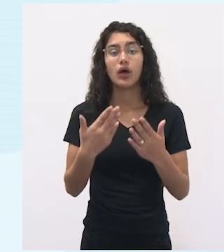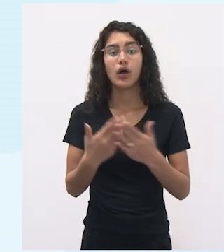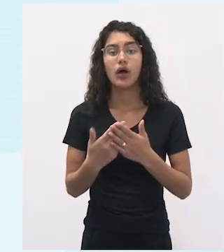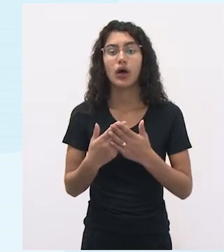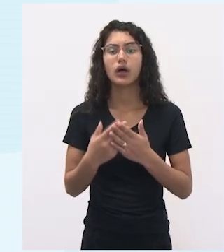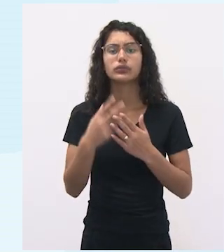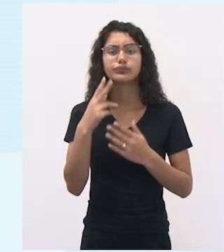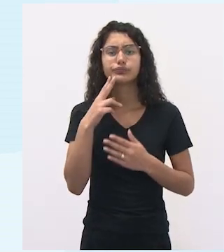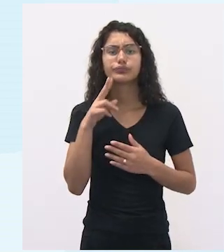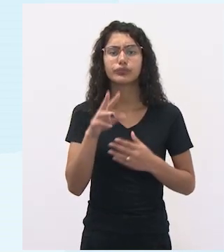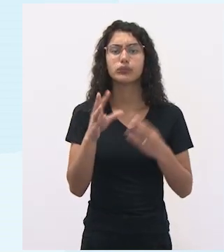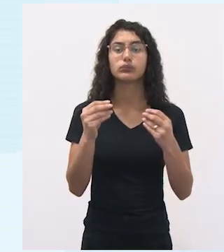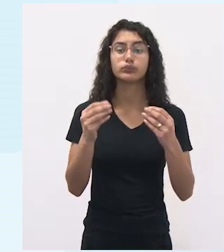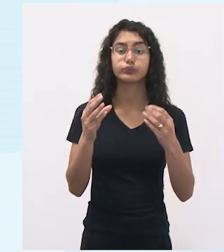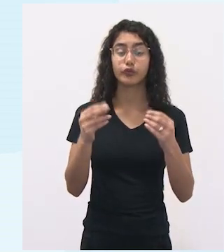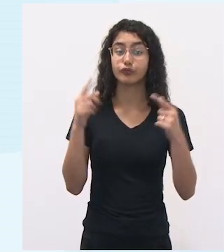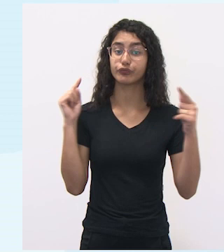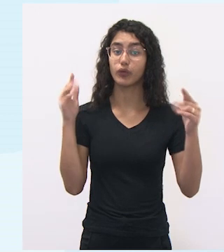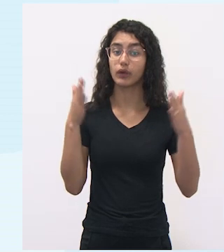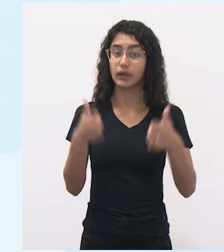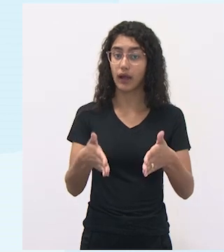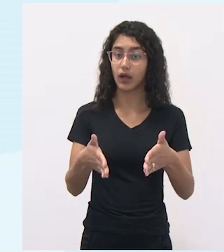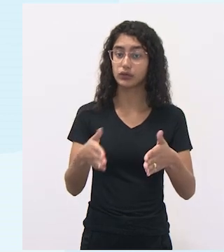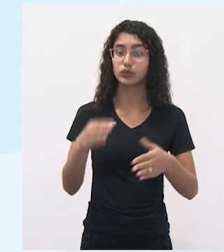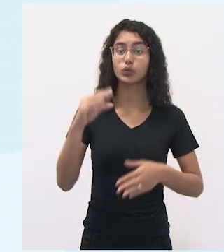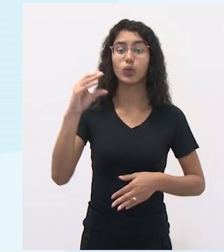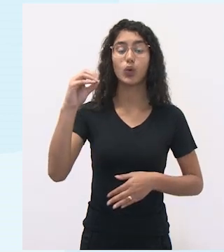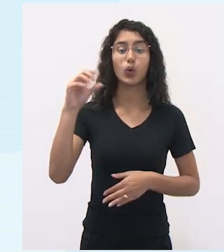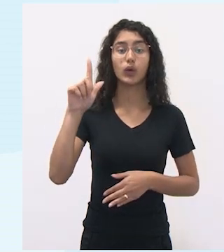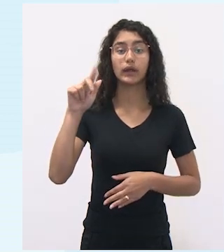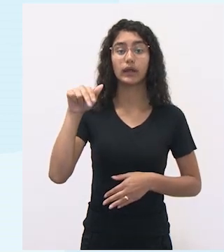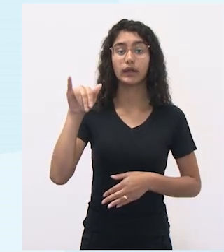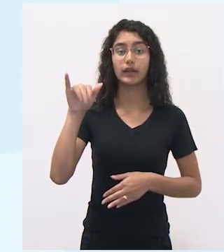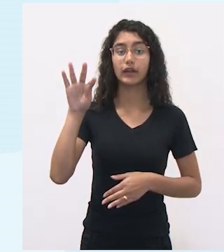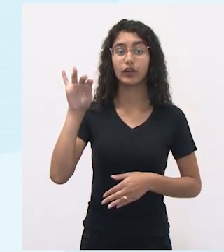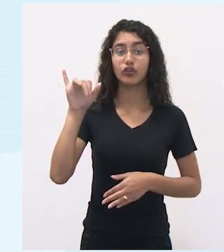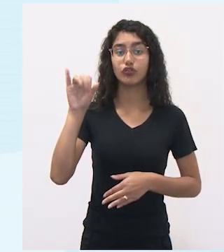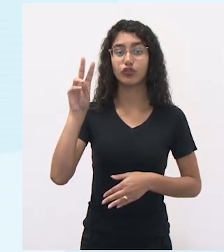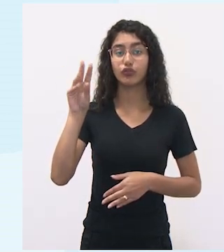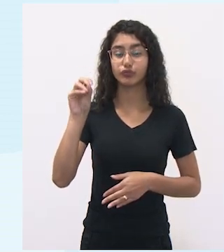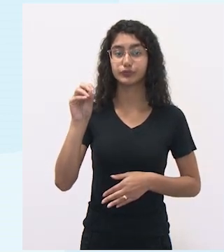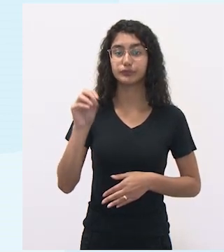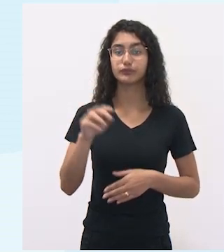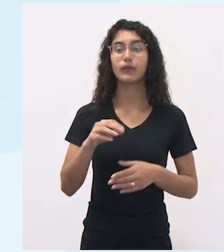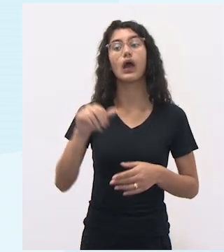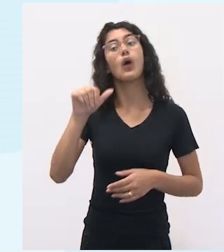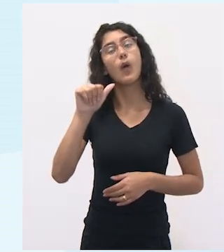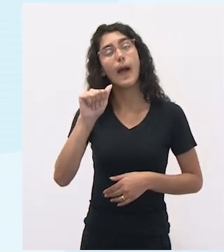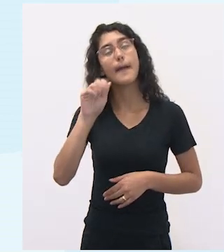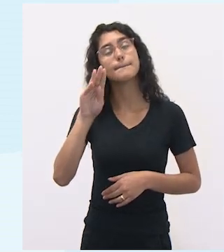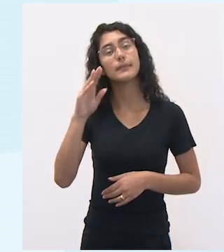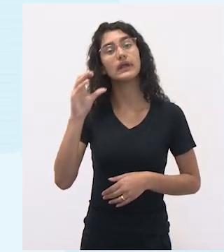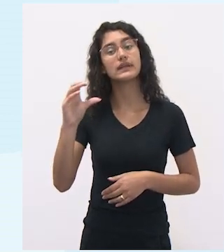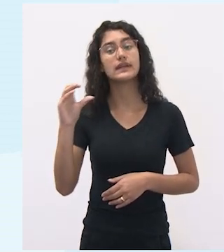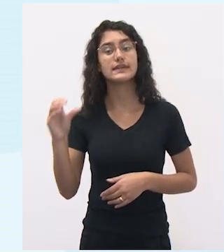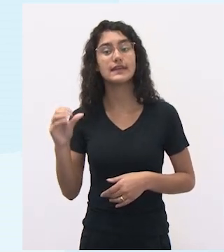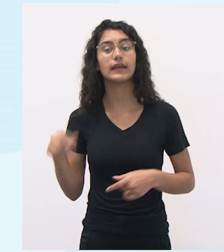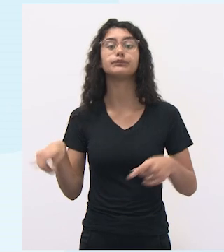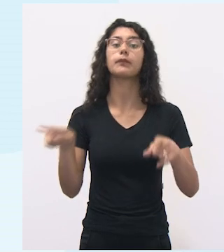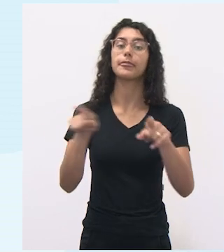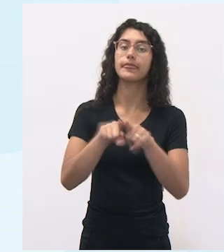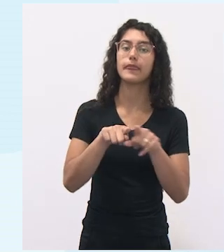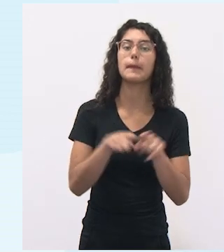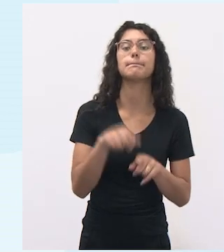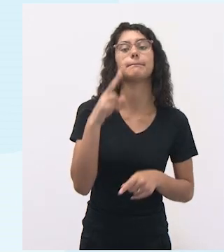domínio cognitivo. E com a chegada da BNCC, a gente vai precisar também olhar para o domínio afetivo e para o domínio psicomotor,